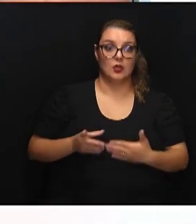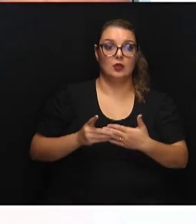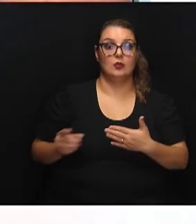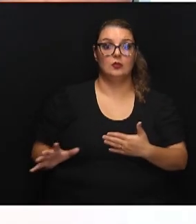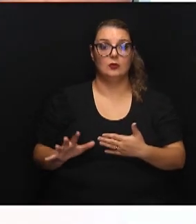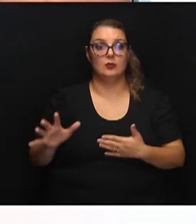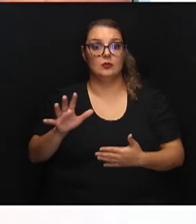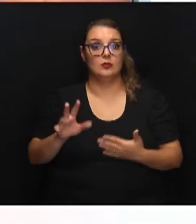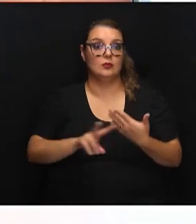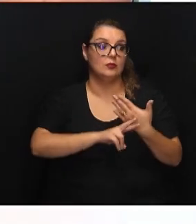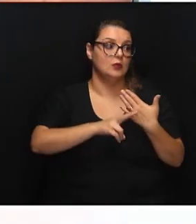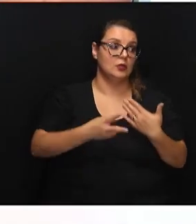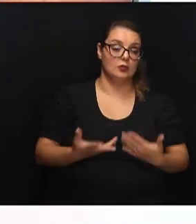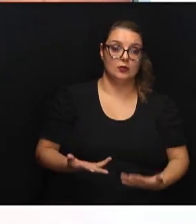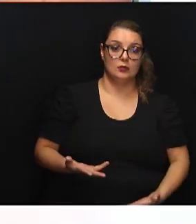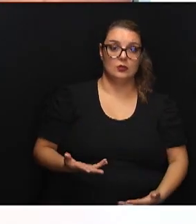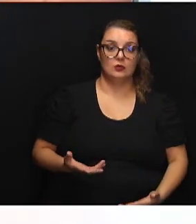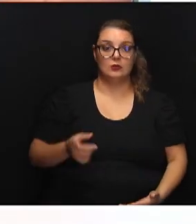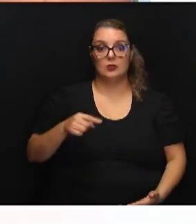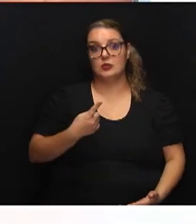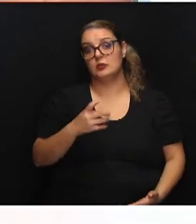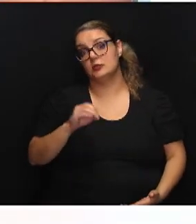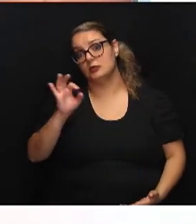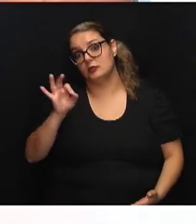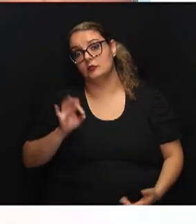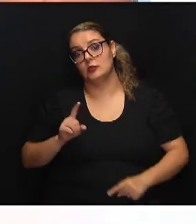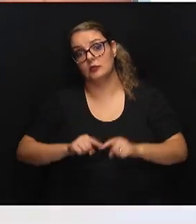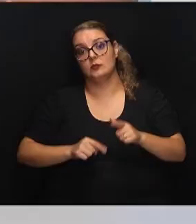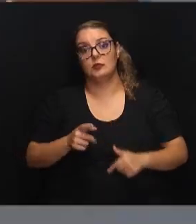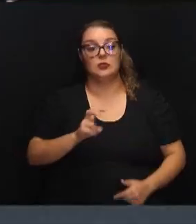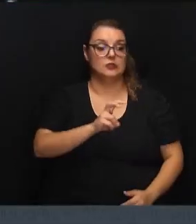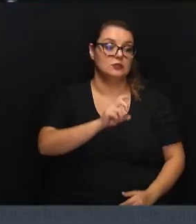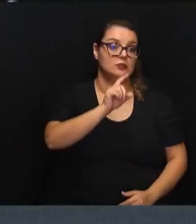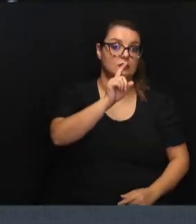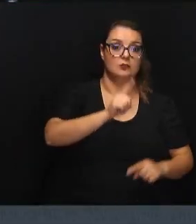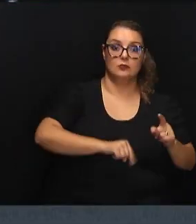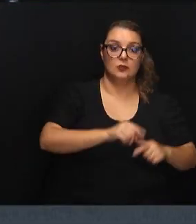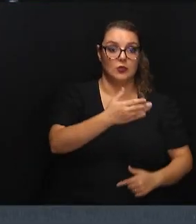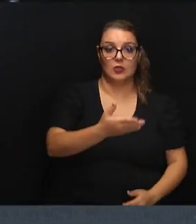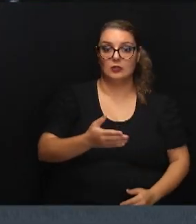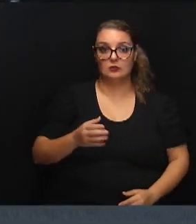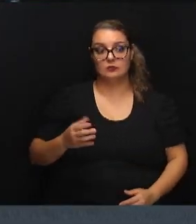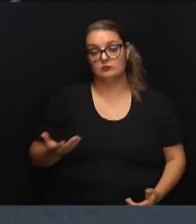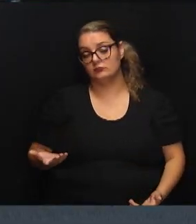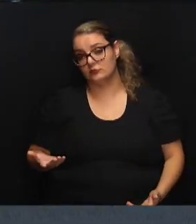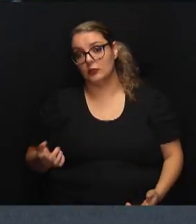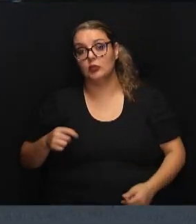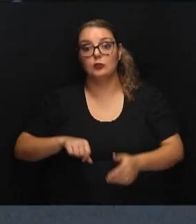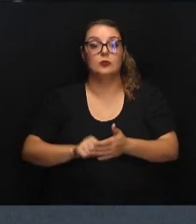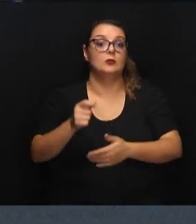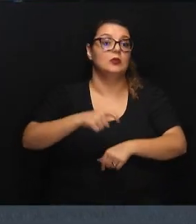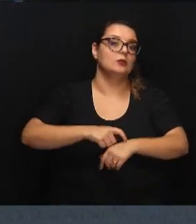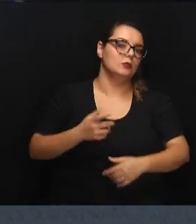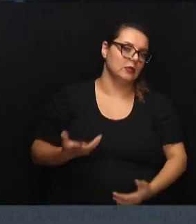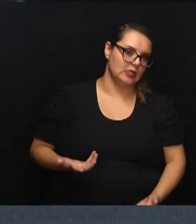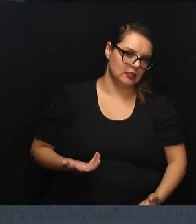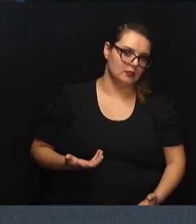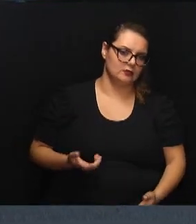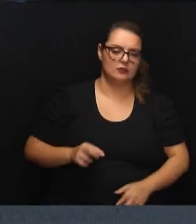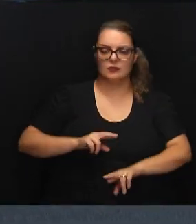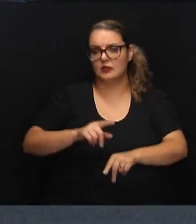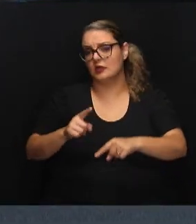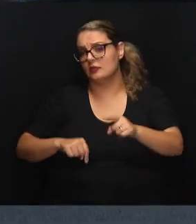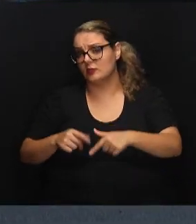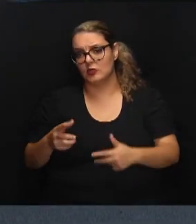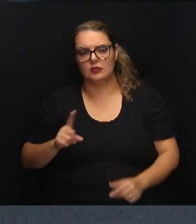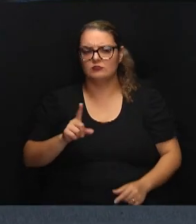o efeito vai ser de 10% num produto, de 5% em outro, 0%. Então, no primeiro momento, você tem muitos produtos que não vão